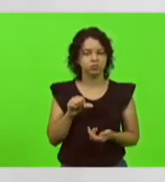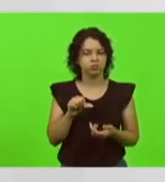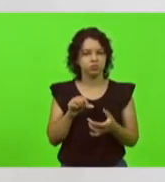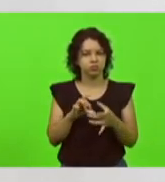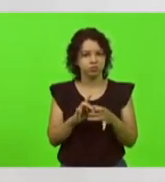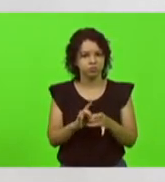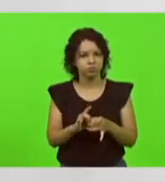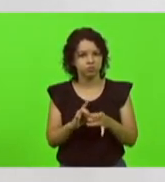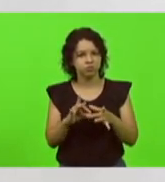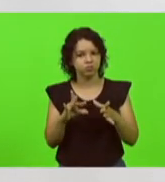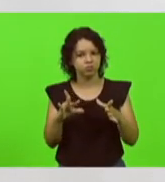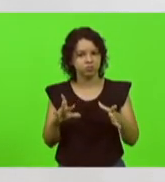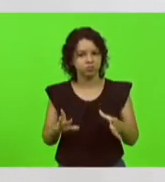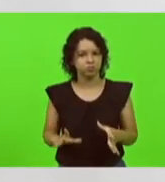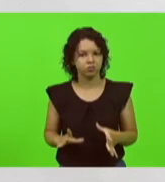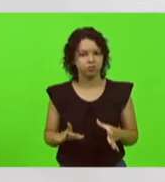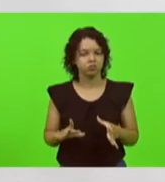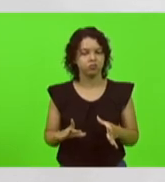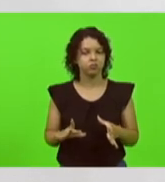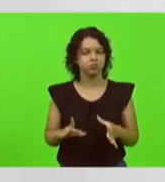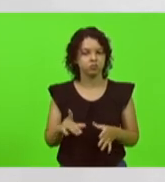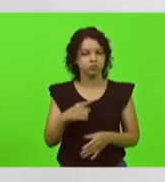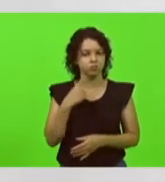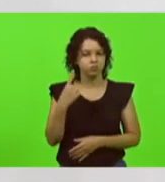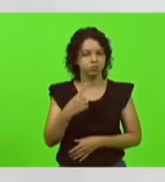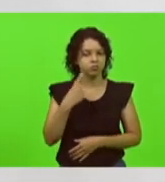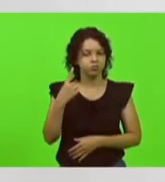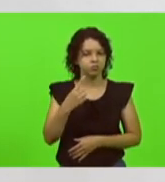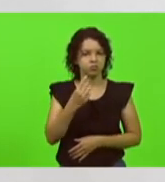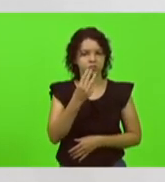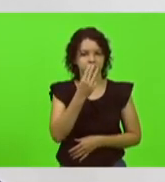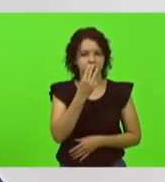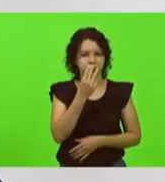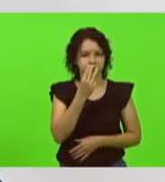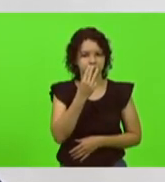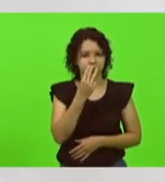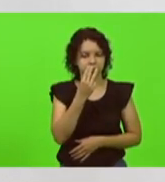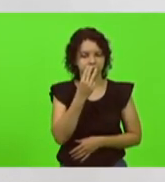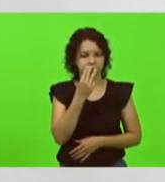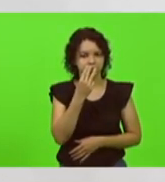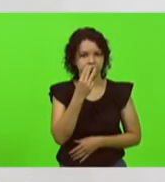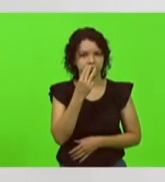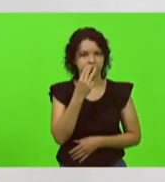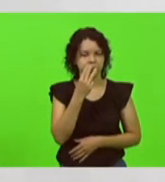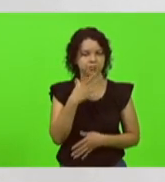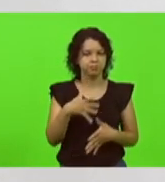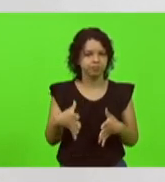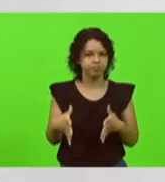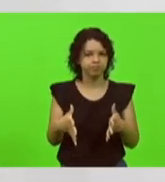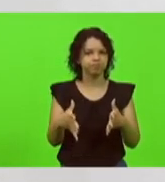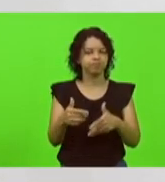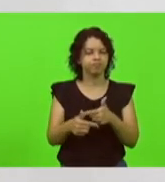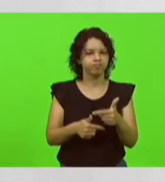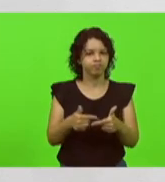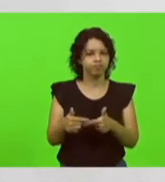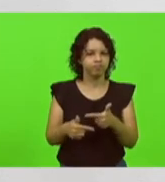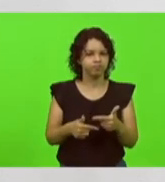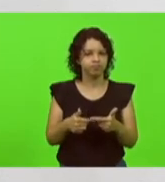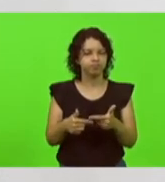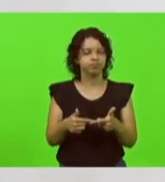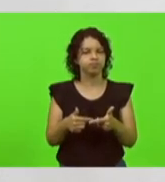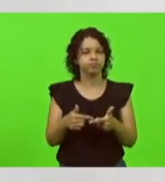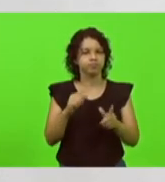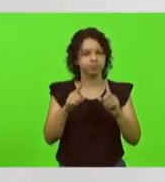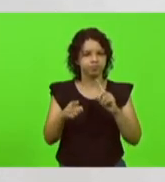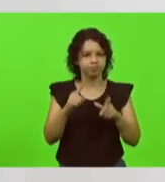democraticamente o deputado Moacir Sopels para conduzir os trabalhos durante o ano de